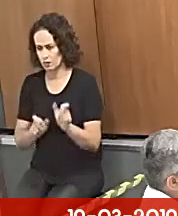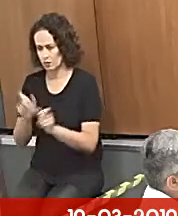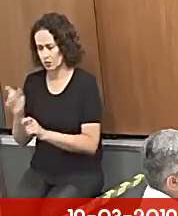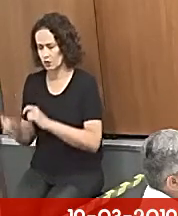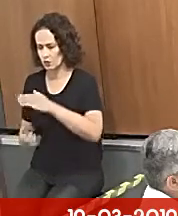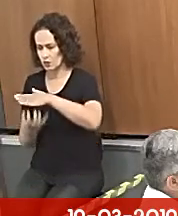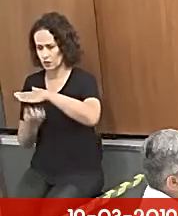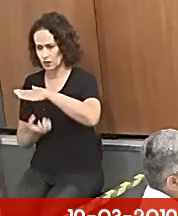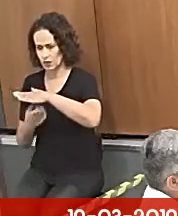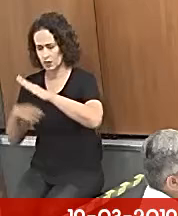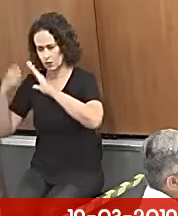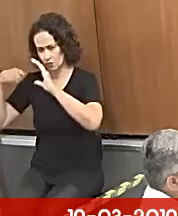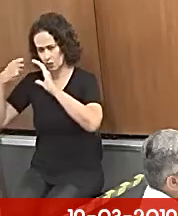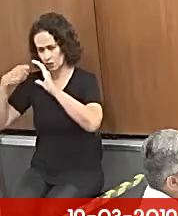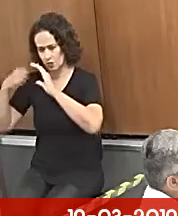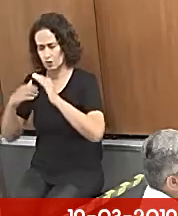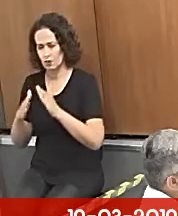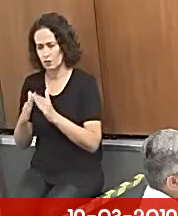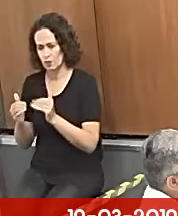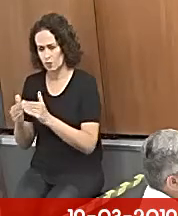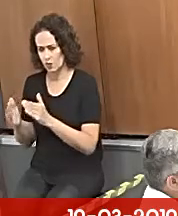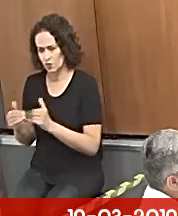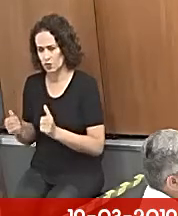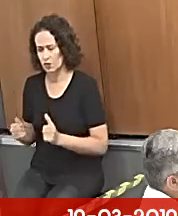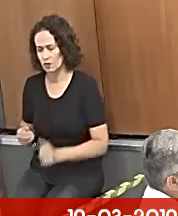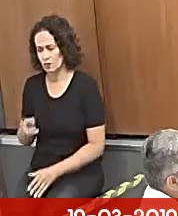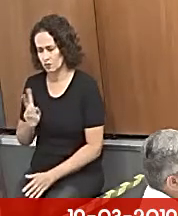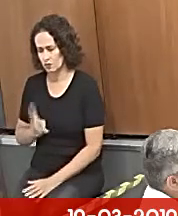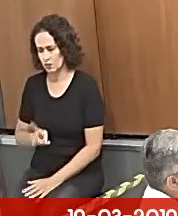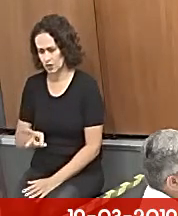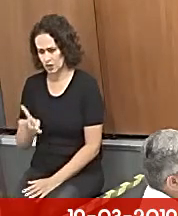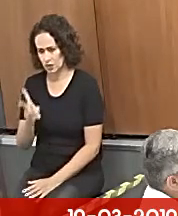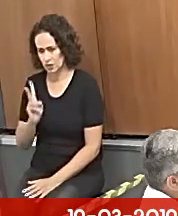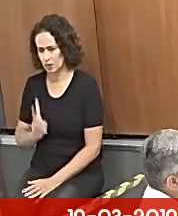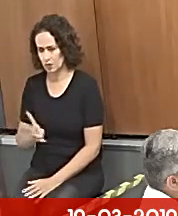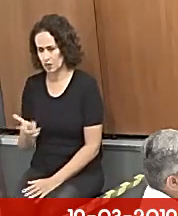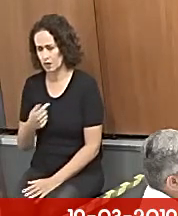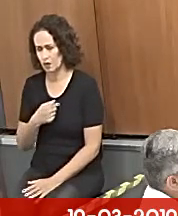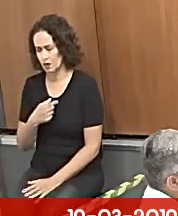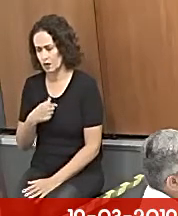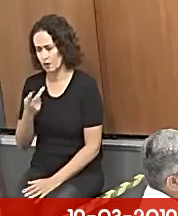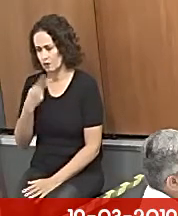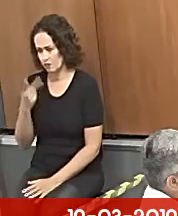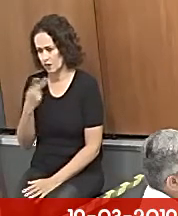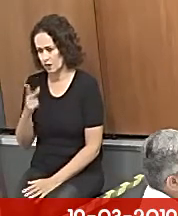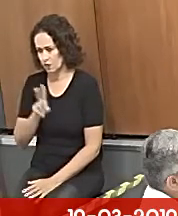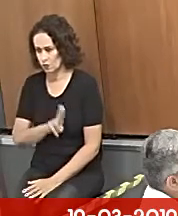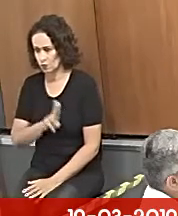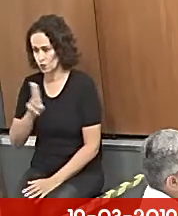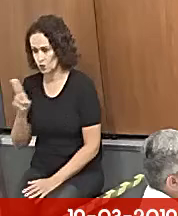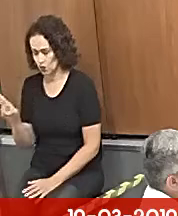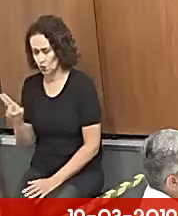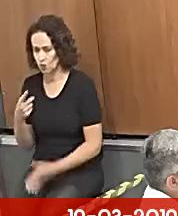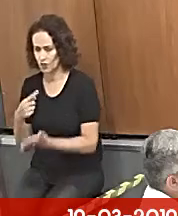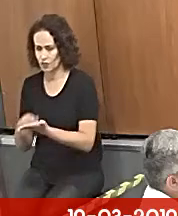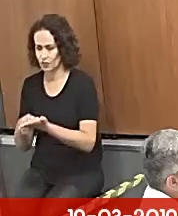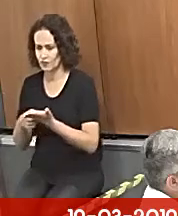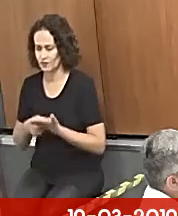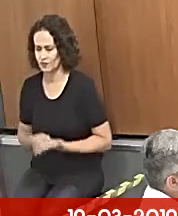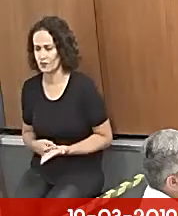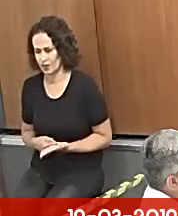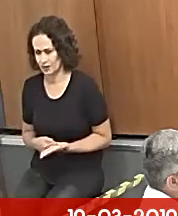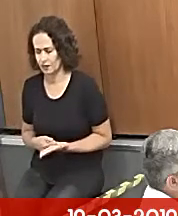reproduzir o documento pediu que toda vez que fosse anunciar eu falar o nome também convidar eu não estava com a pauta não queria que